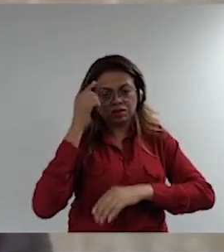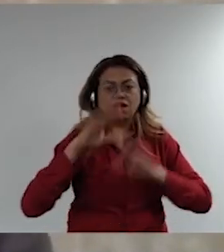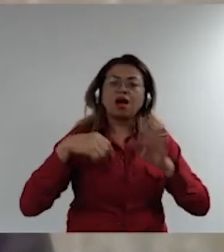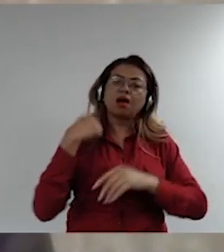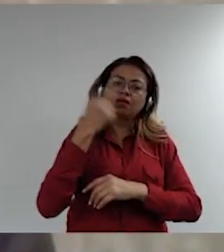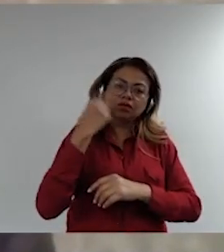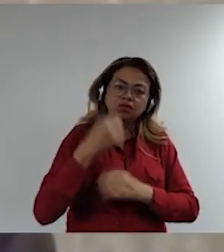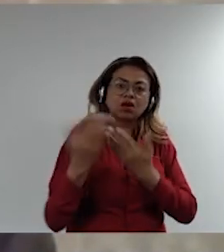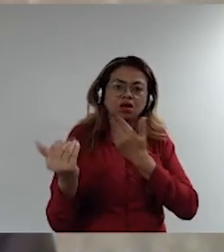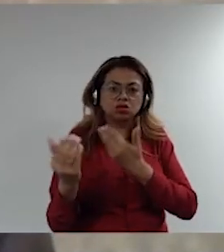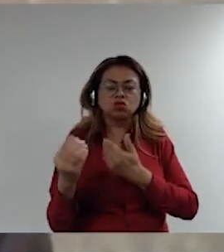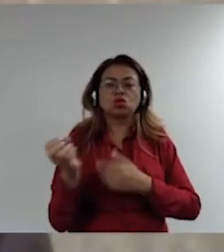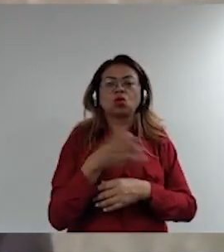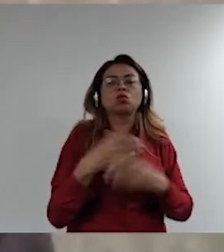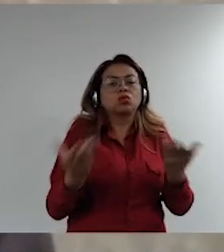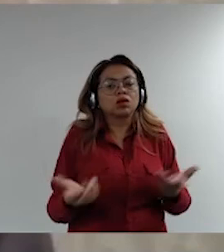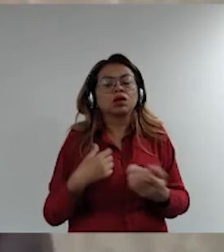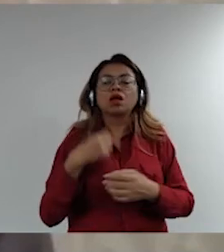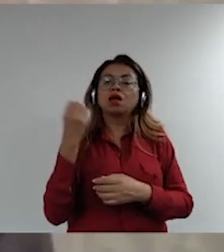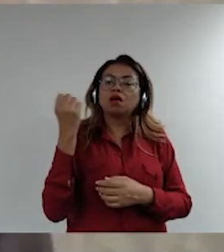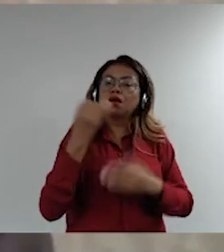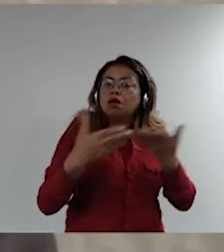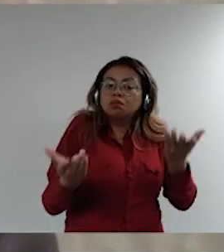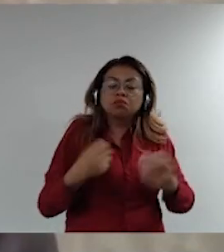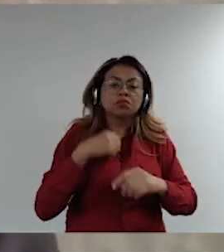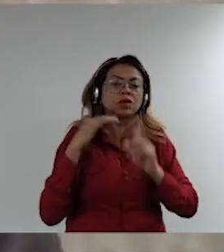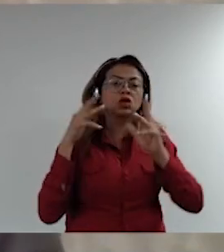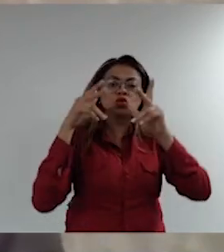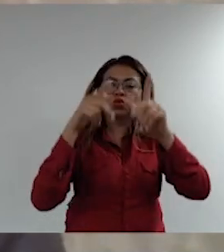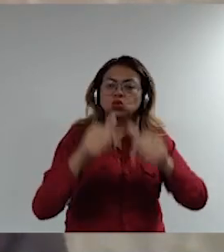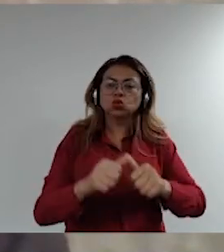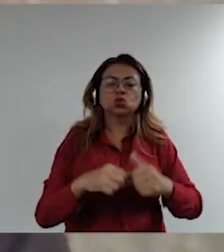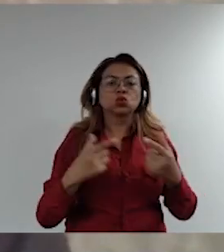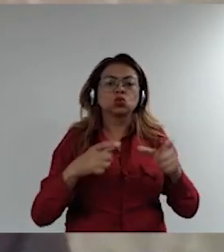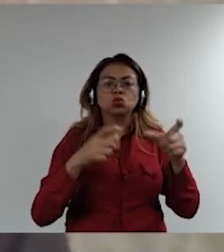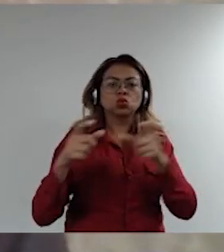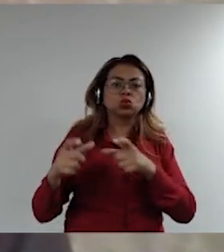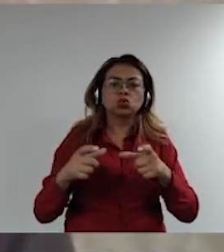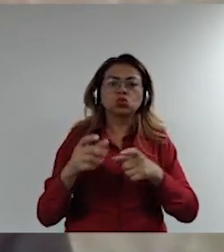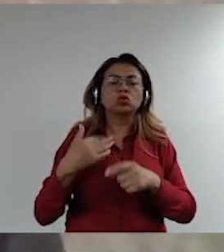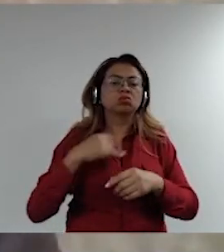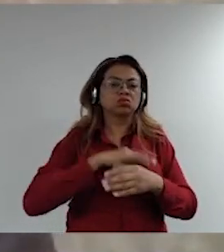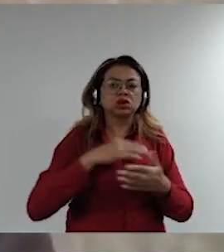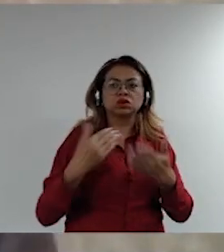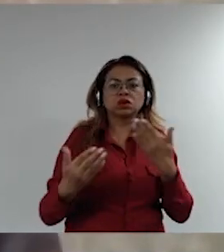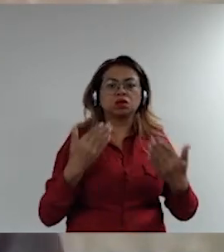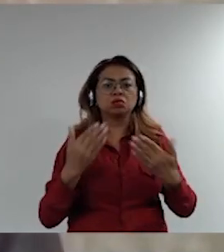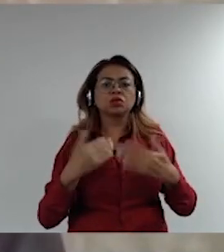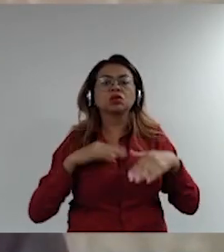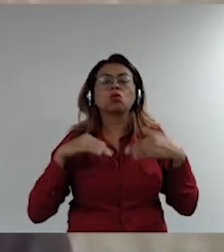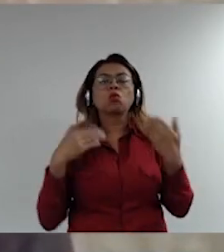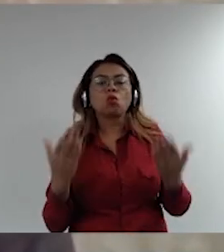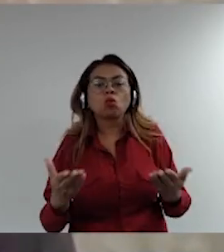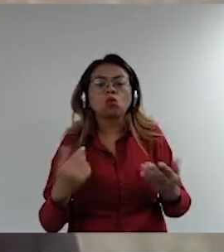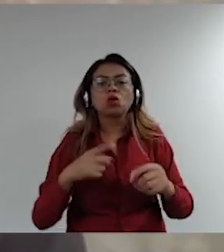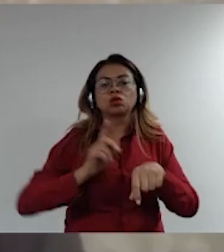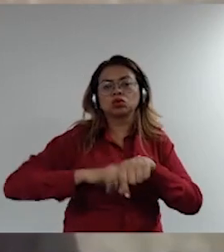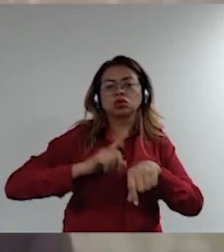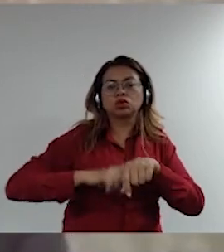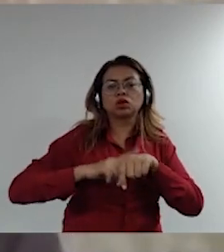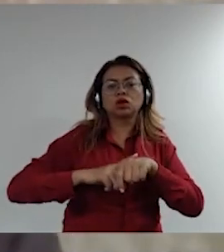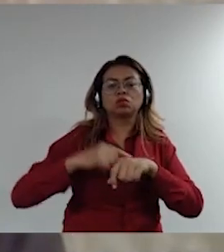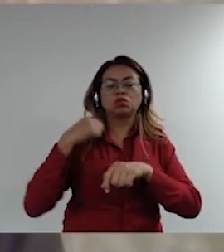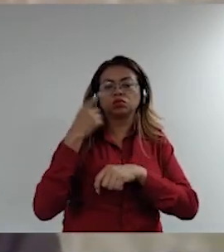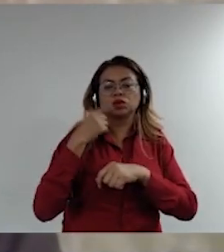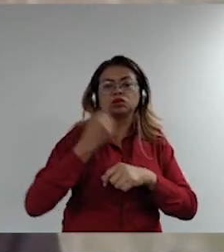A dificuldade, doutor Jedson, está em toda, independente da quantidade de tempo que os